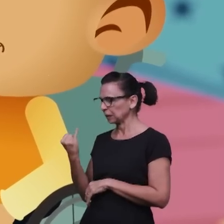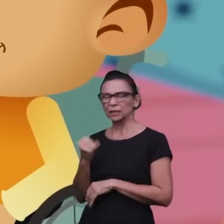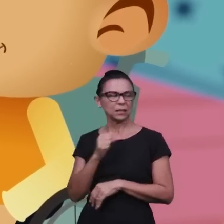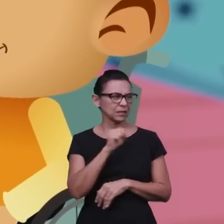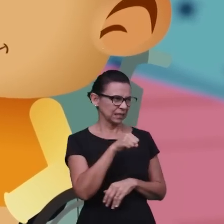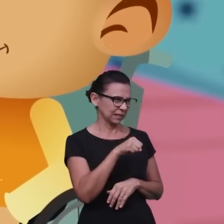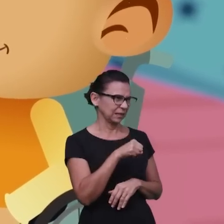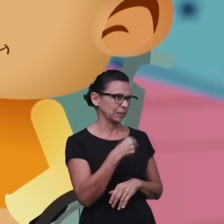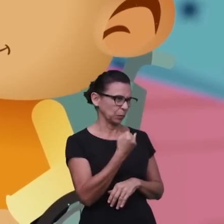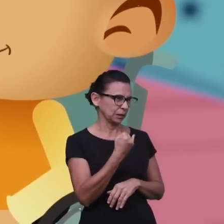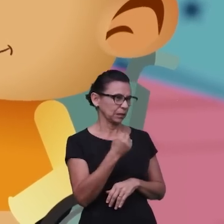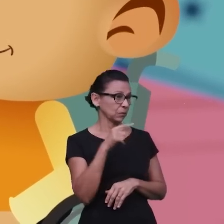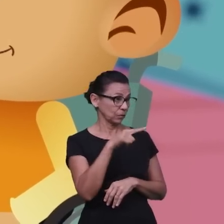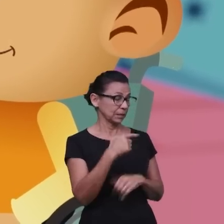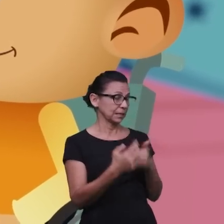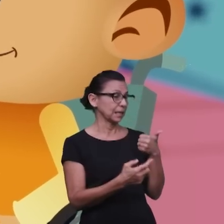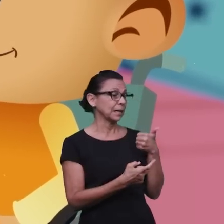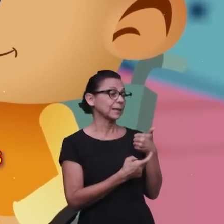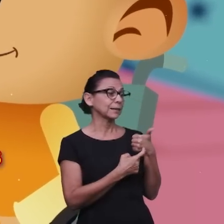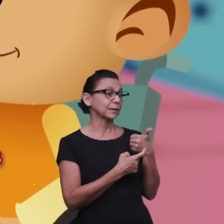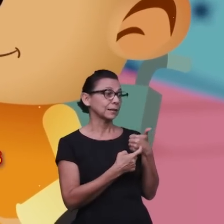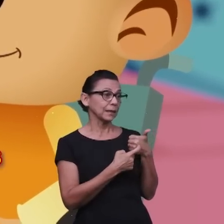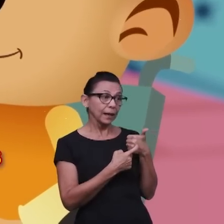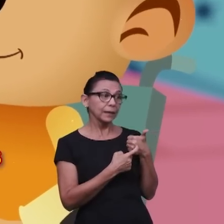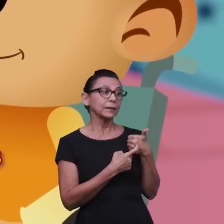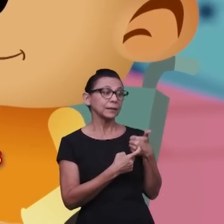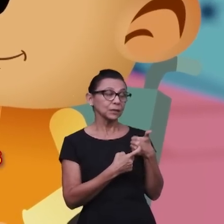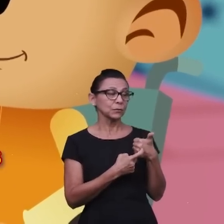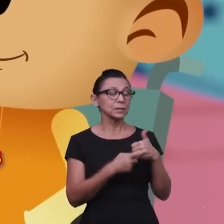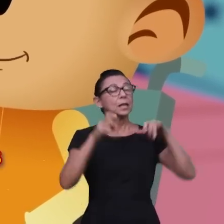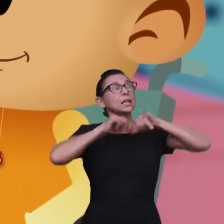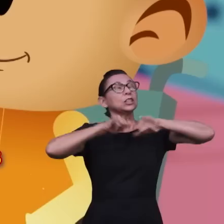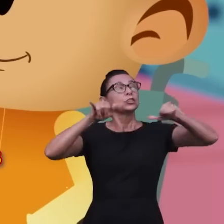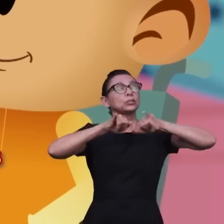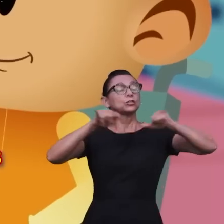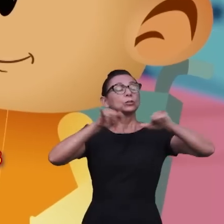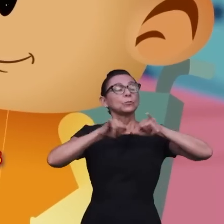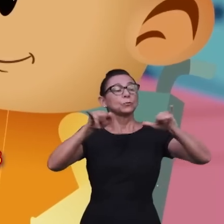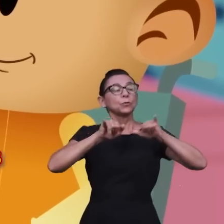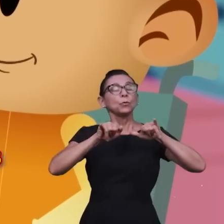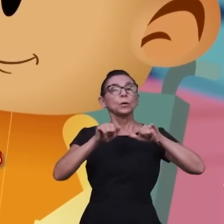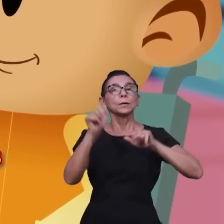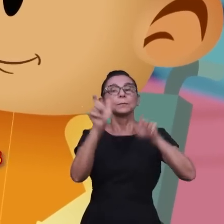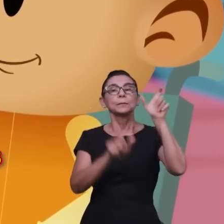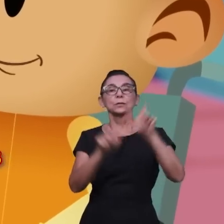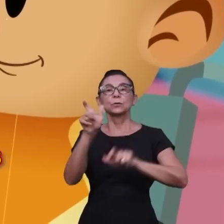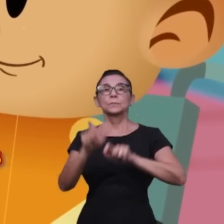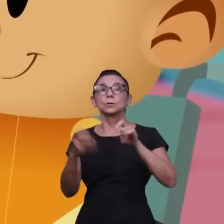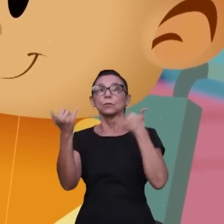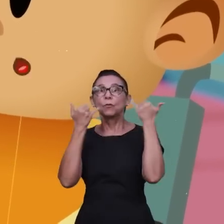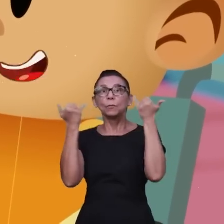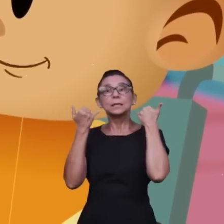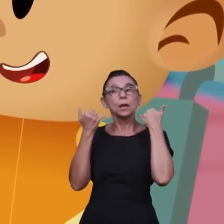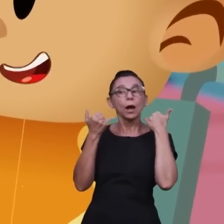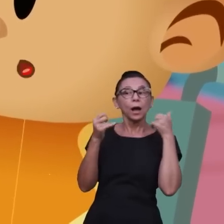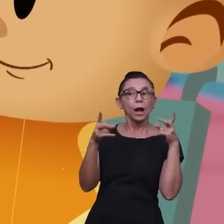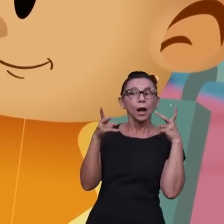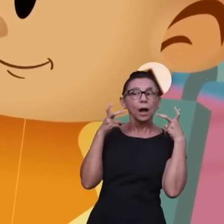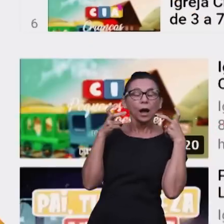eterno Pai, as doces, santas e ternas consolações do Espírito Santo estejam convosco agora e para